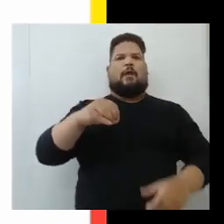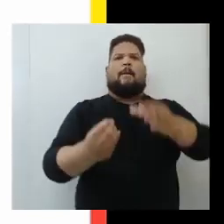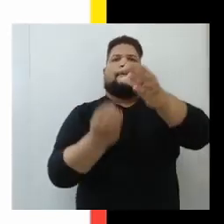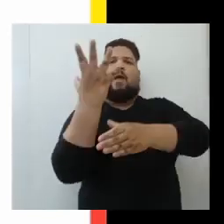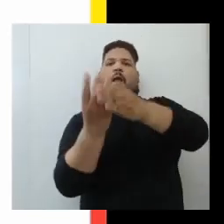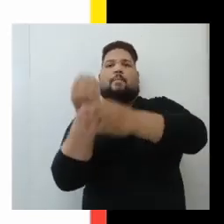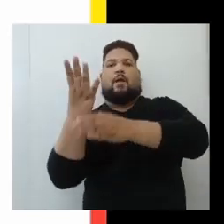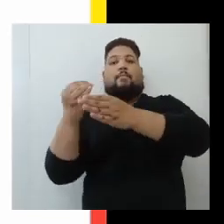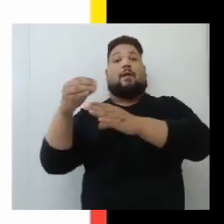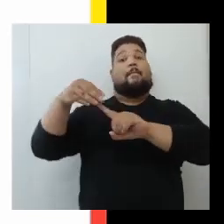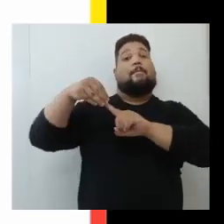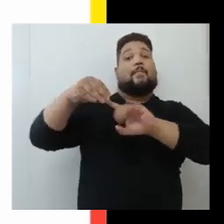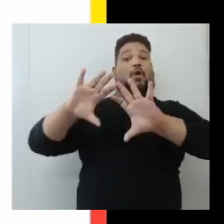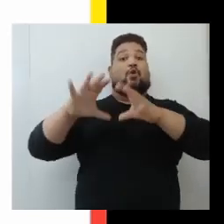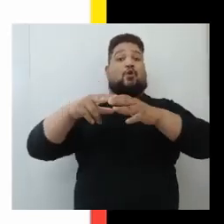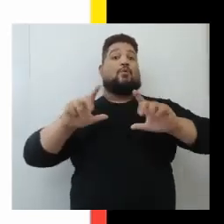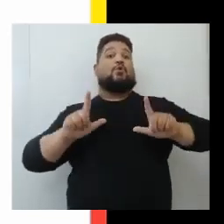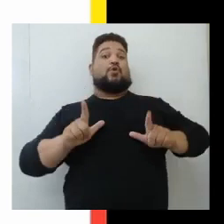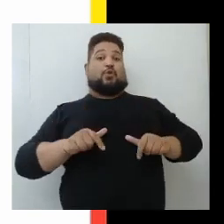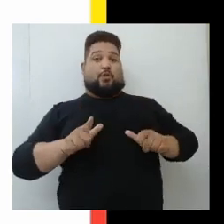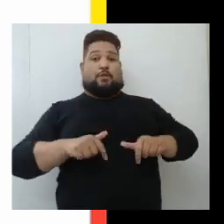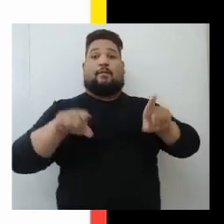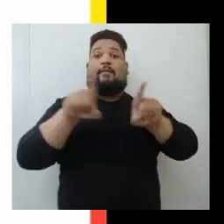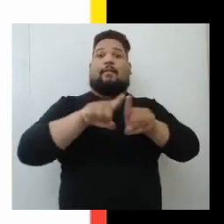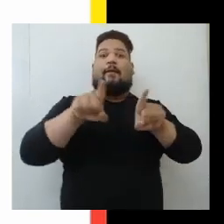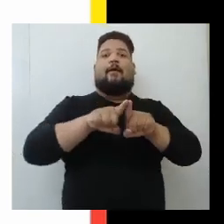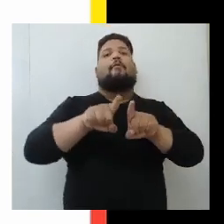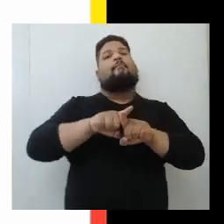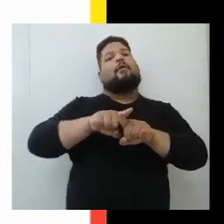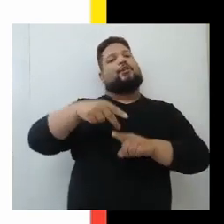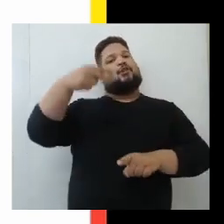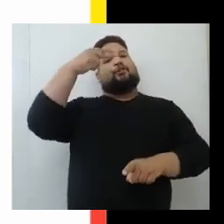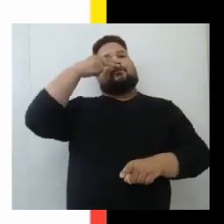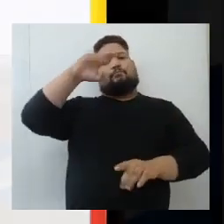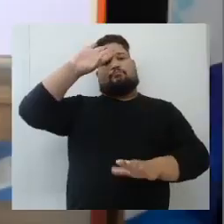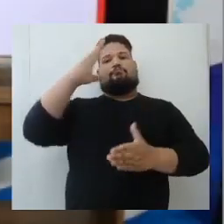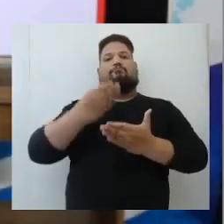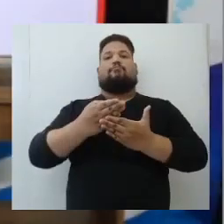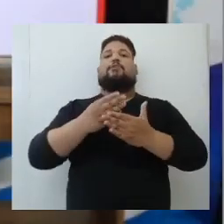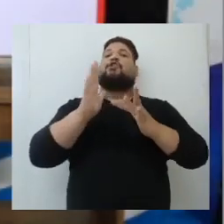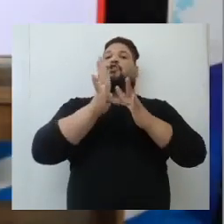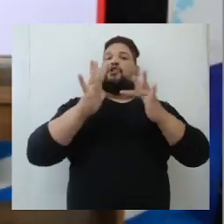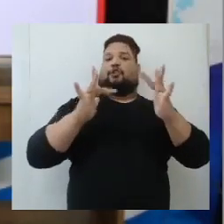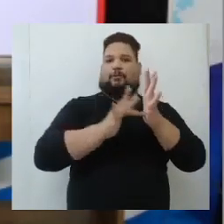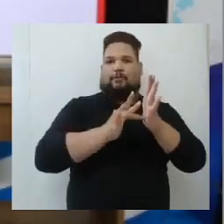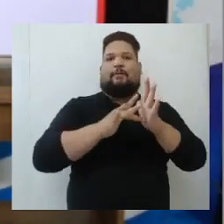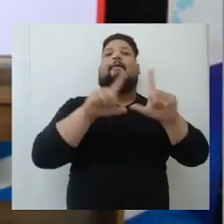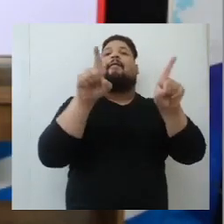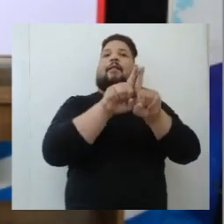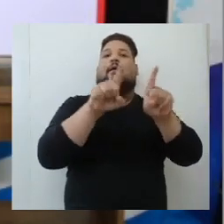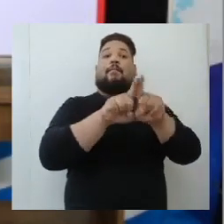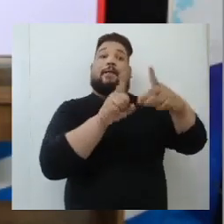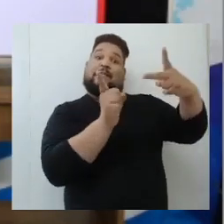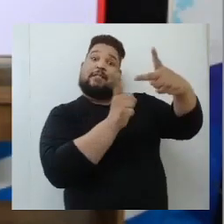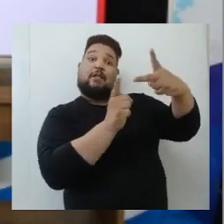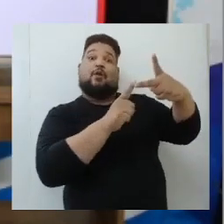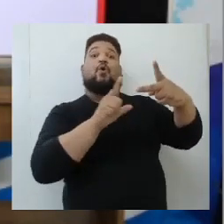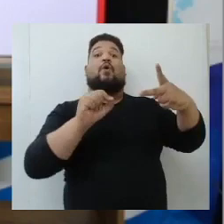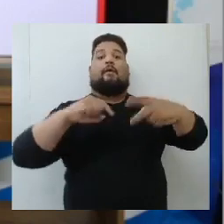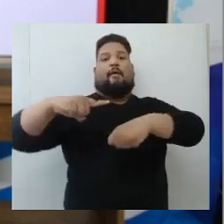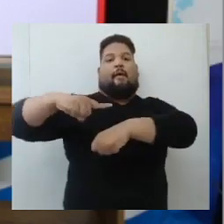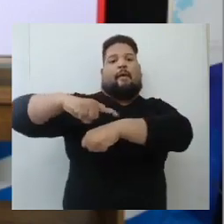principalmente por judeus e cristãos, e a teoria da evolução, ou evolucionismo,